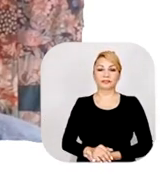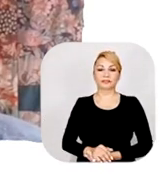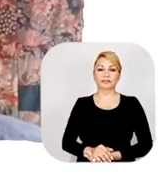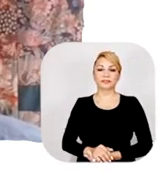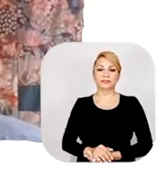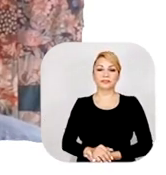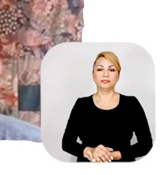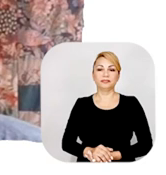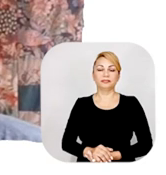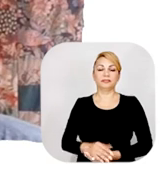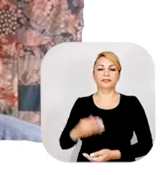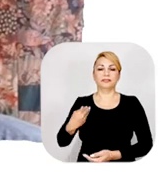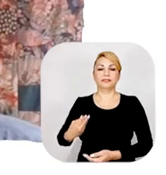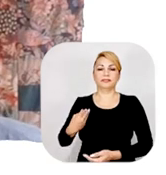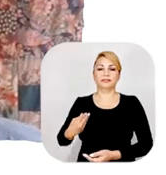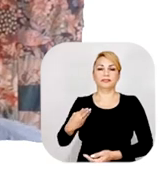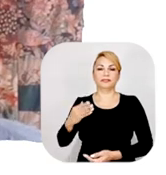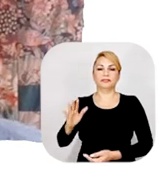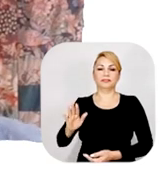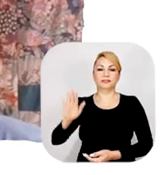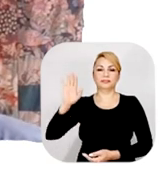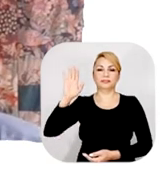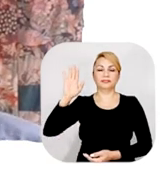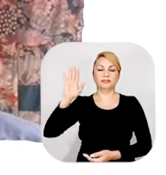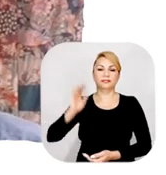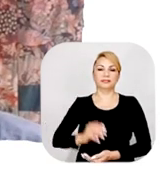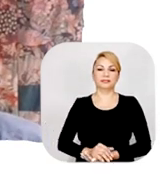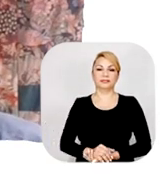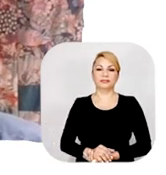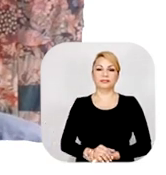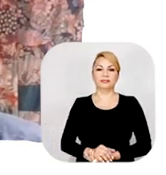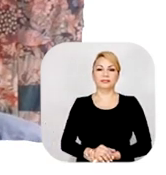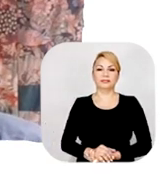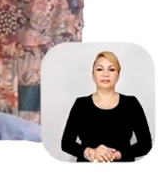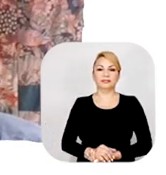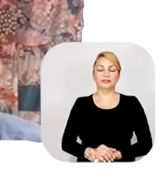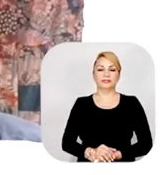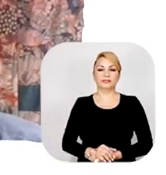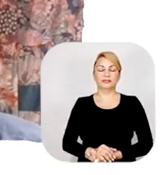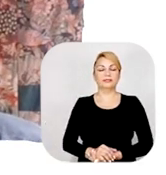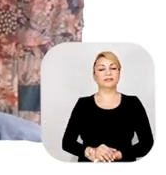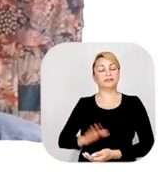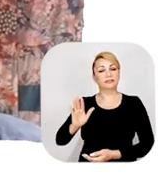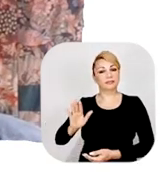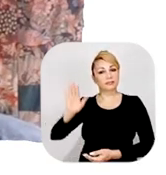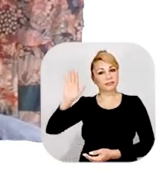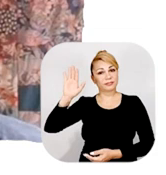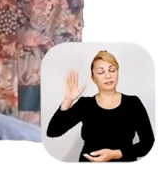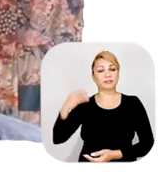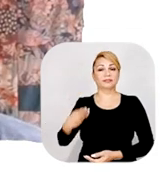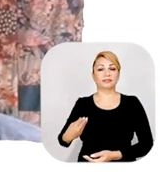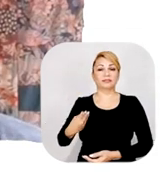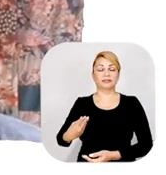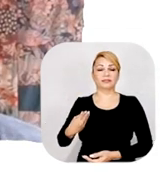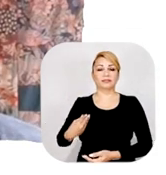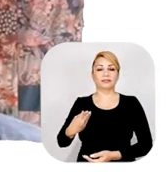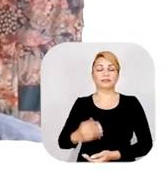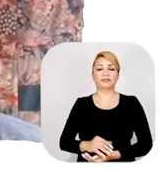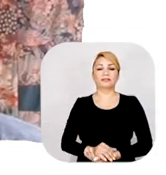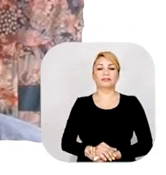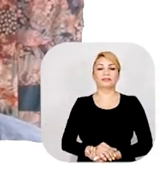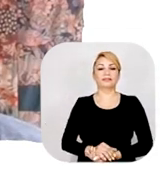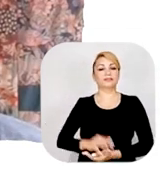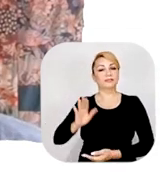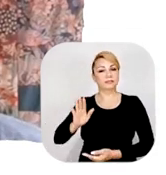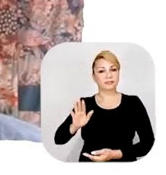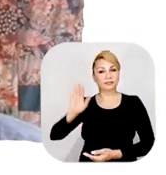Mancut Waiorô. Presente. Nonkairi Waiorô. Presente.